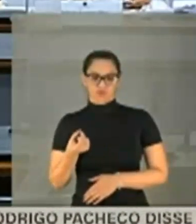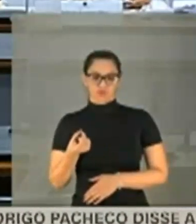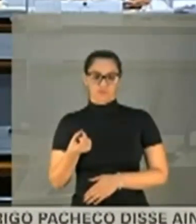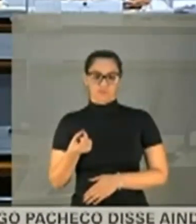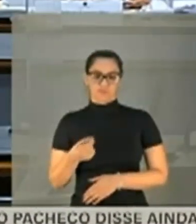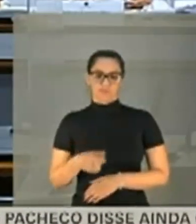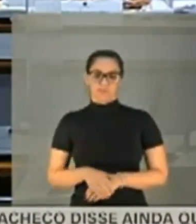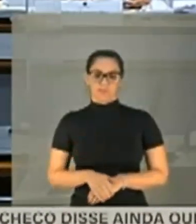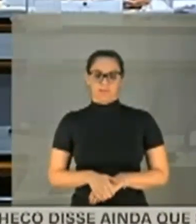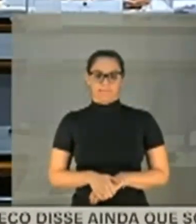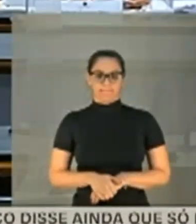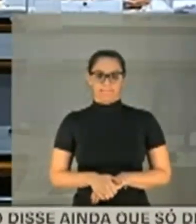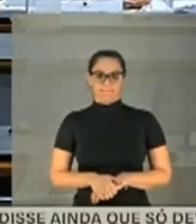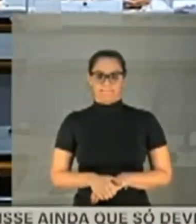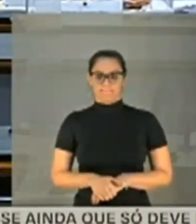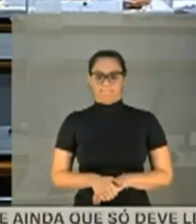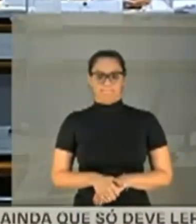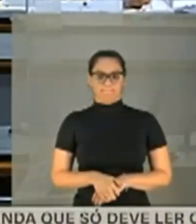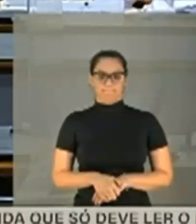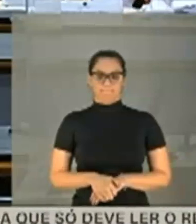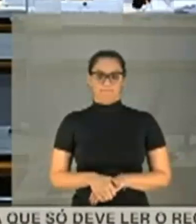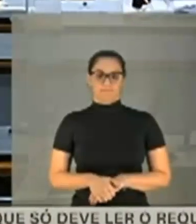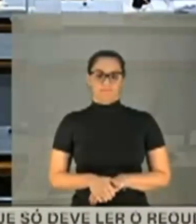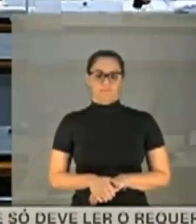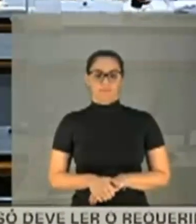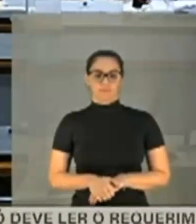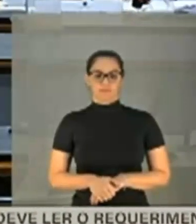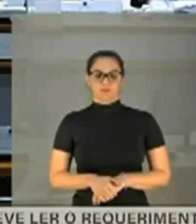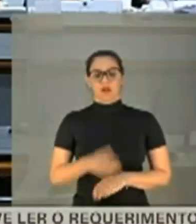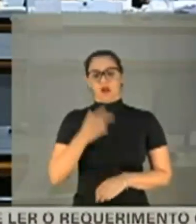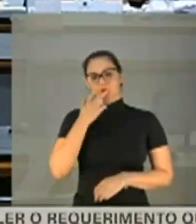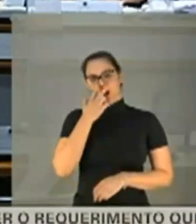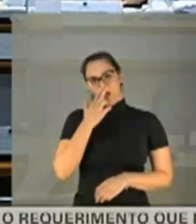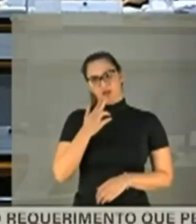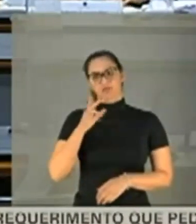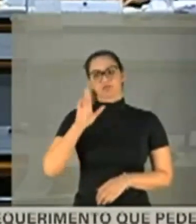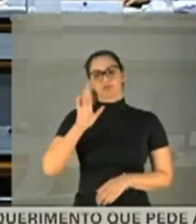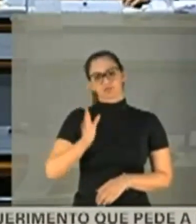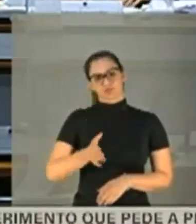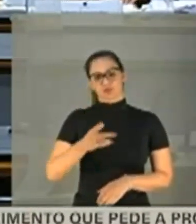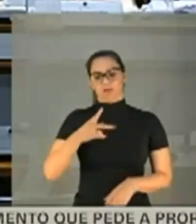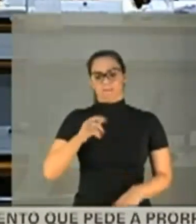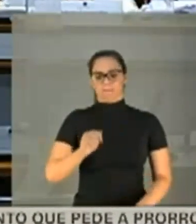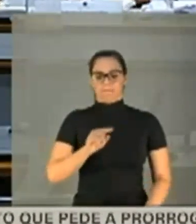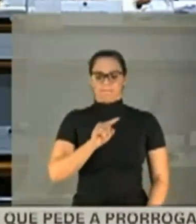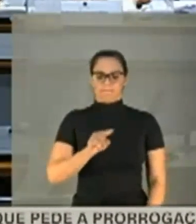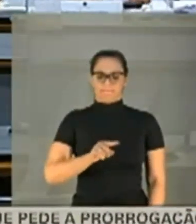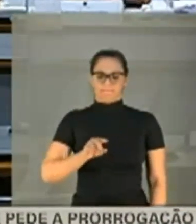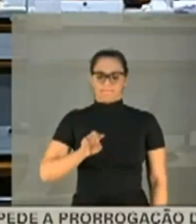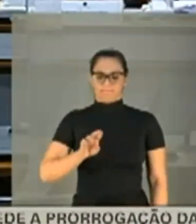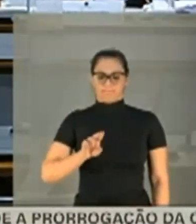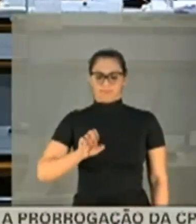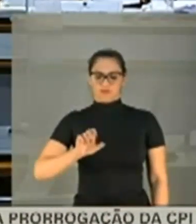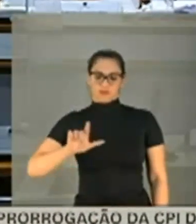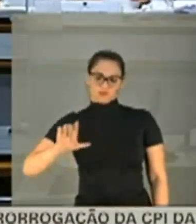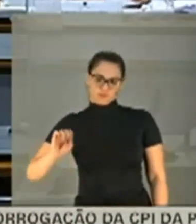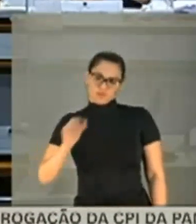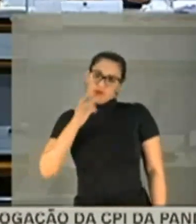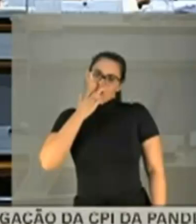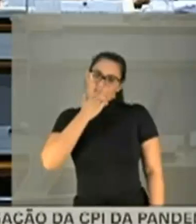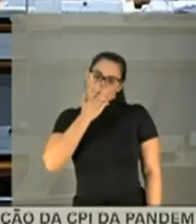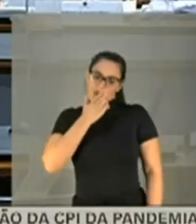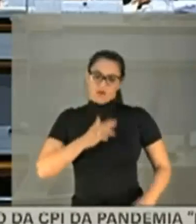Acho que já era o Pazuello. Esse contrato decorre de uma ata de registro de preço. Ok.